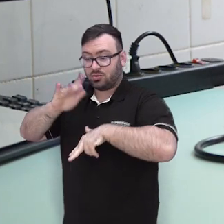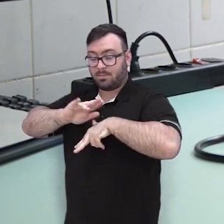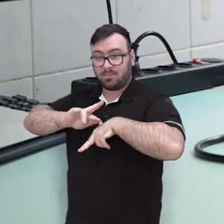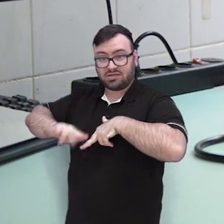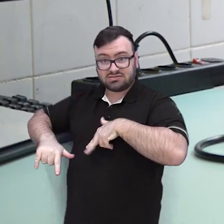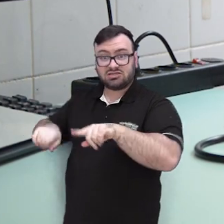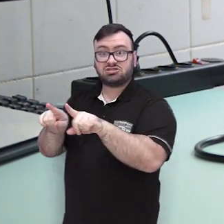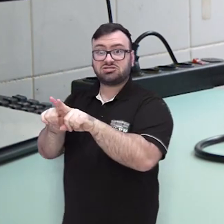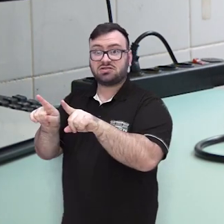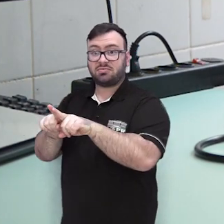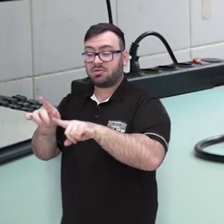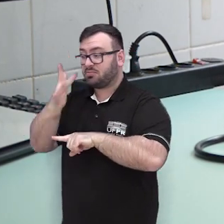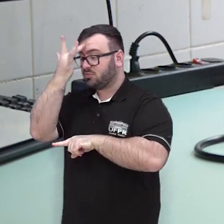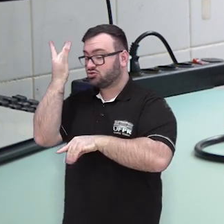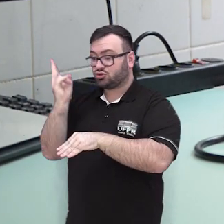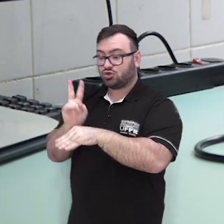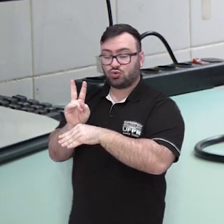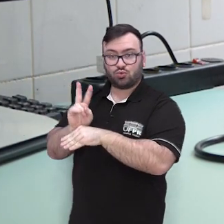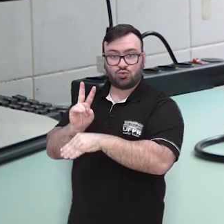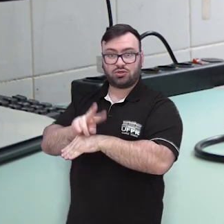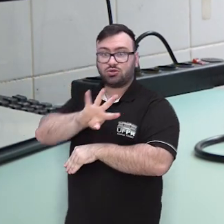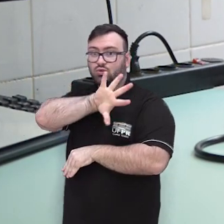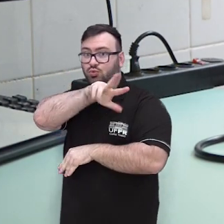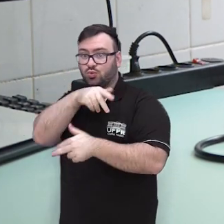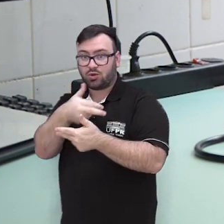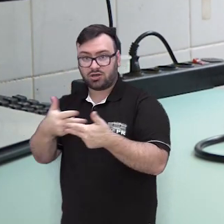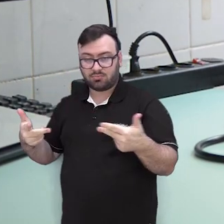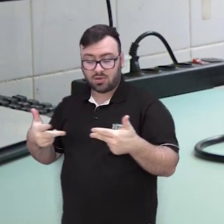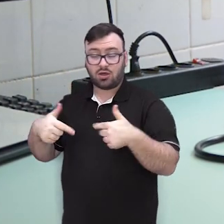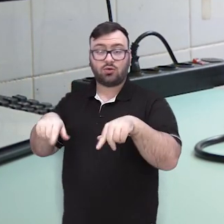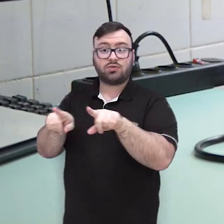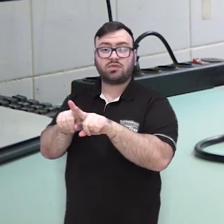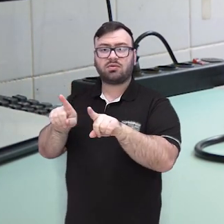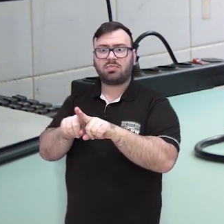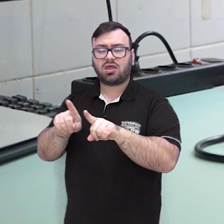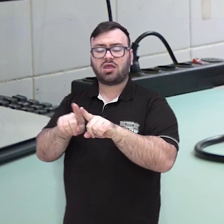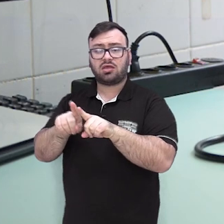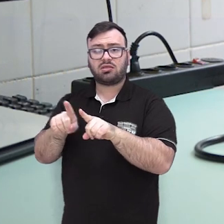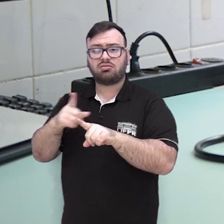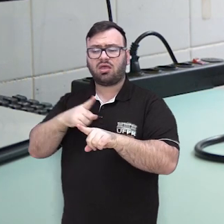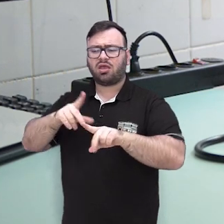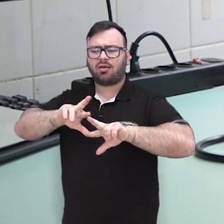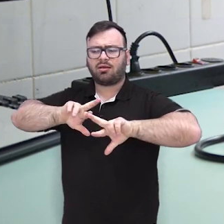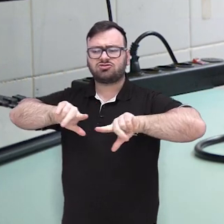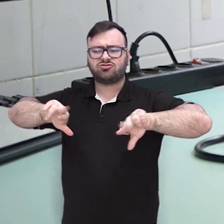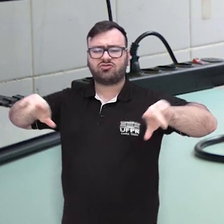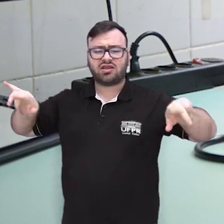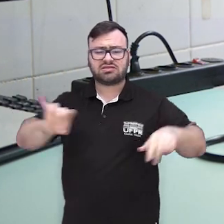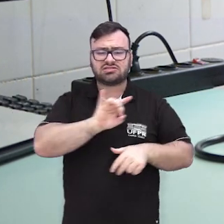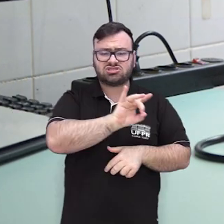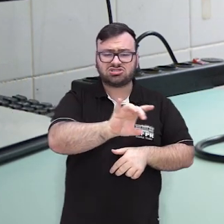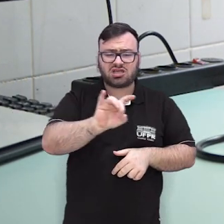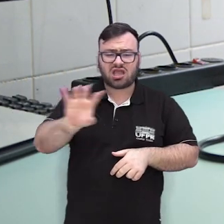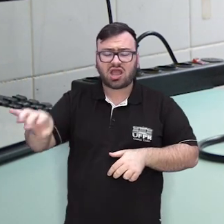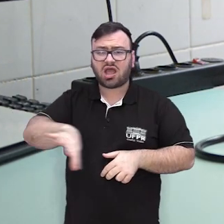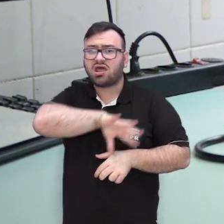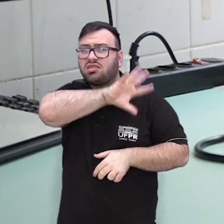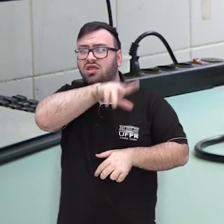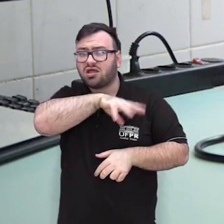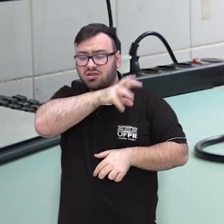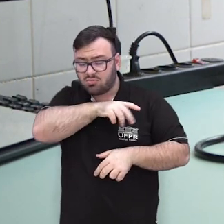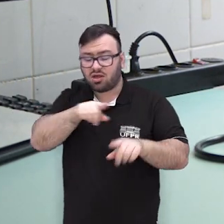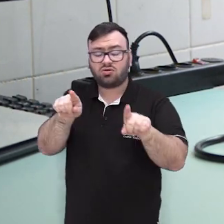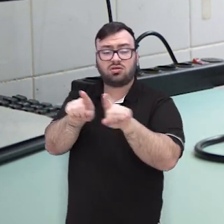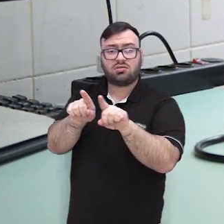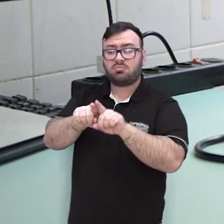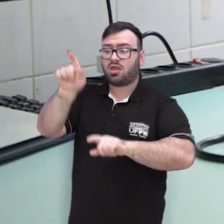seja feito um trabalho sério e levando em consideração as diferenças de cada animal e de cada pessoa que a